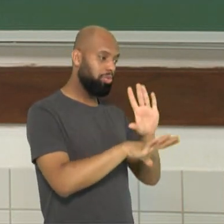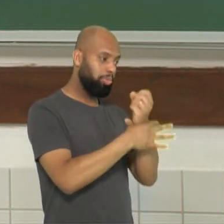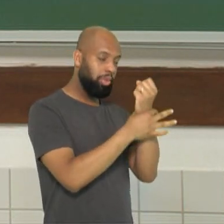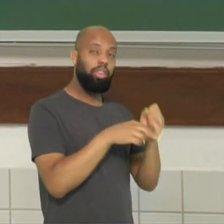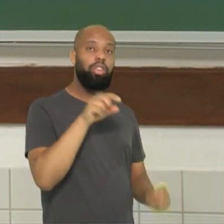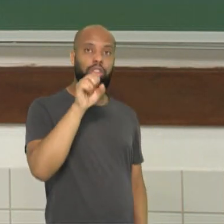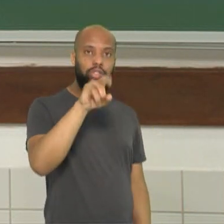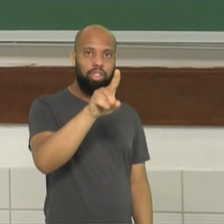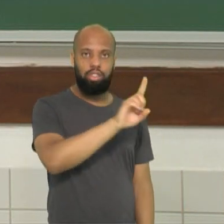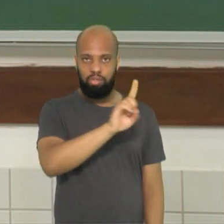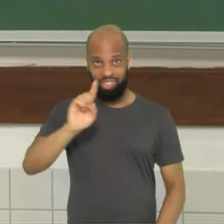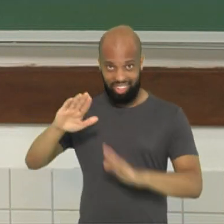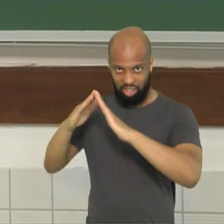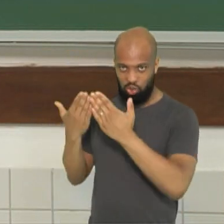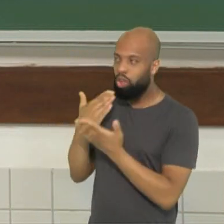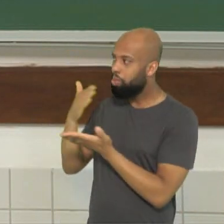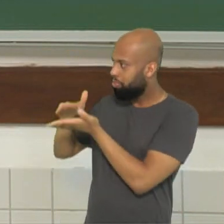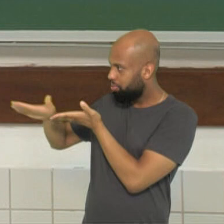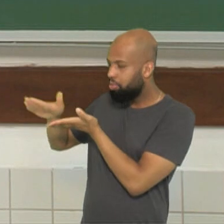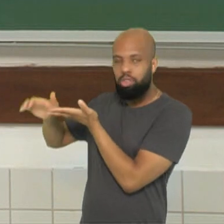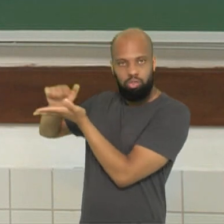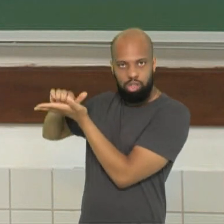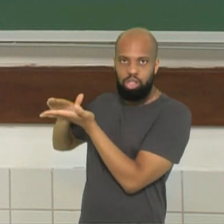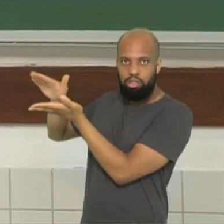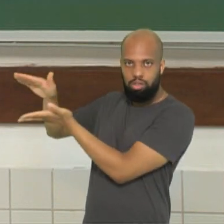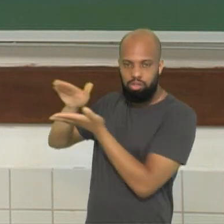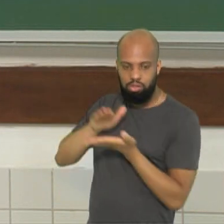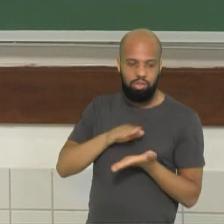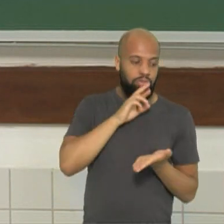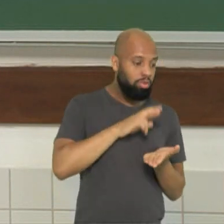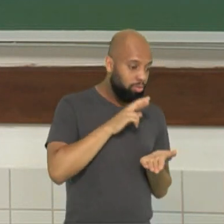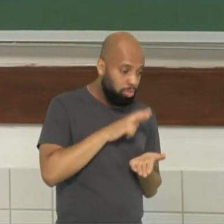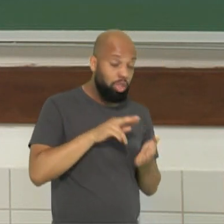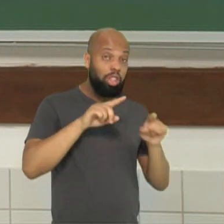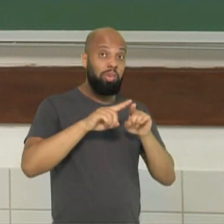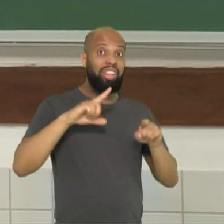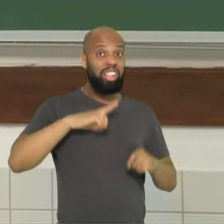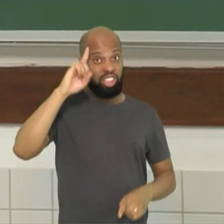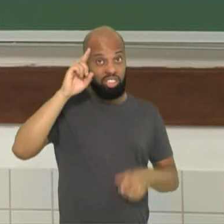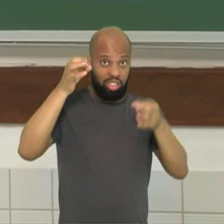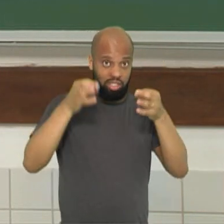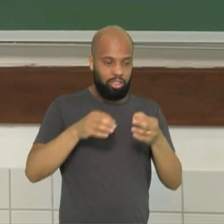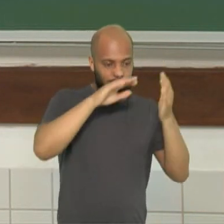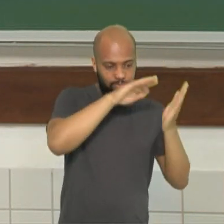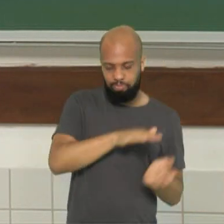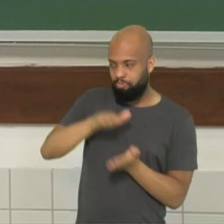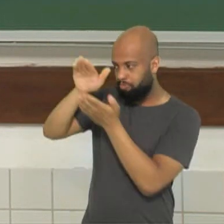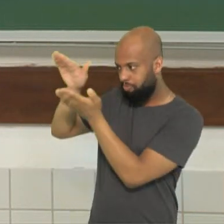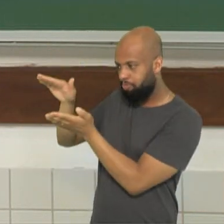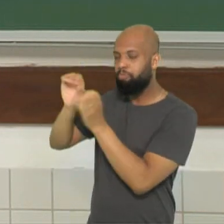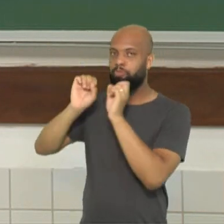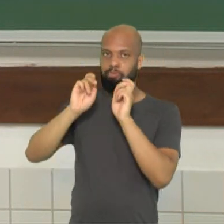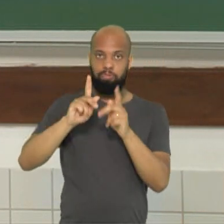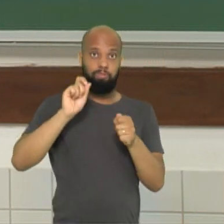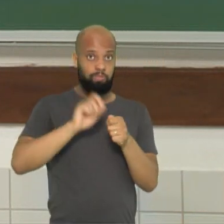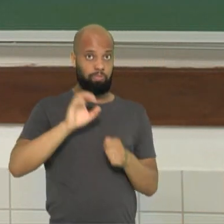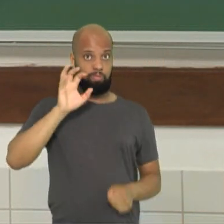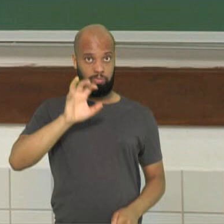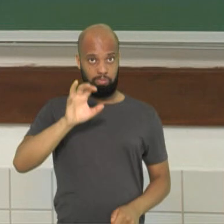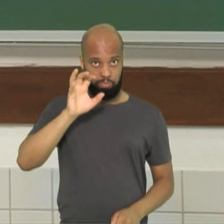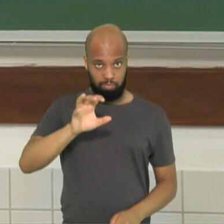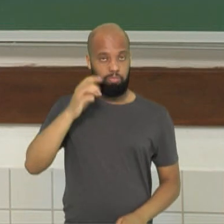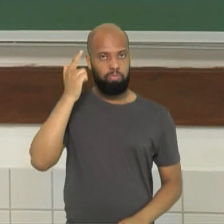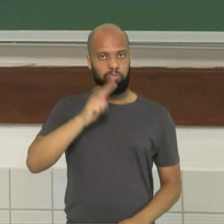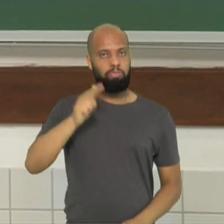as suas atividades no colégio, não esqueça das datas que foram combinadas e assim vai entregando tudo